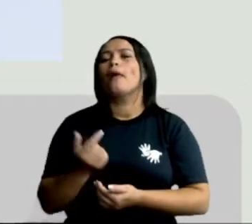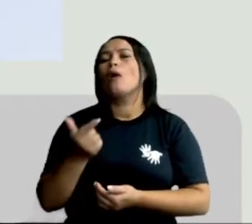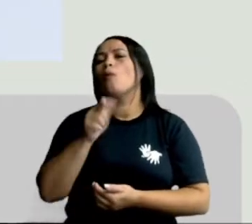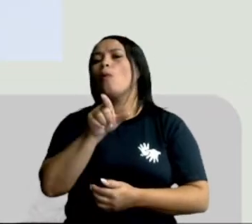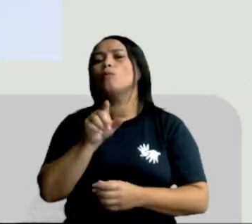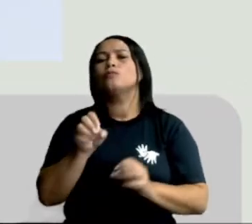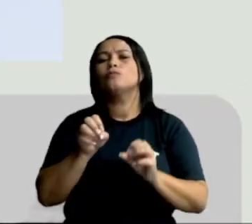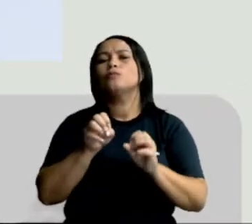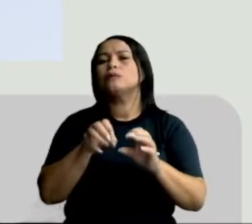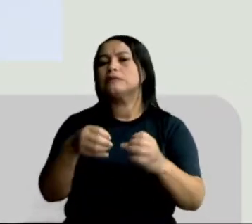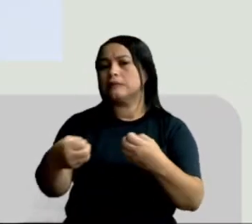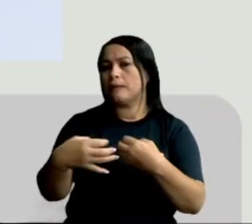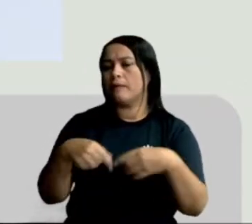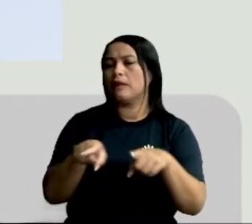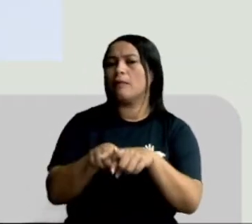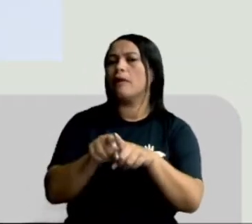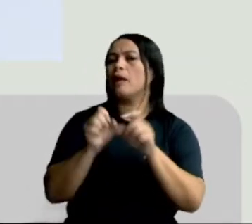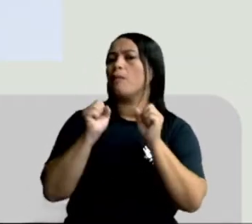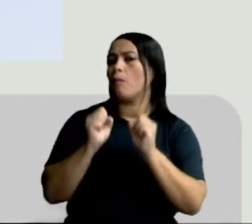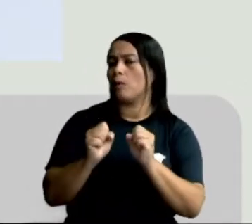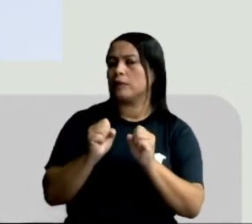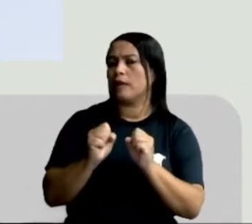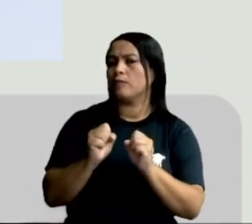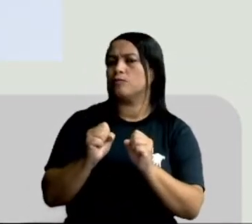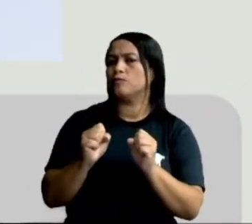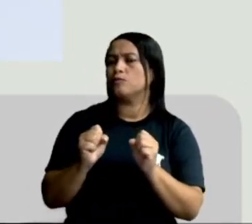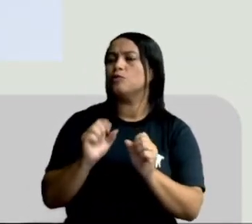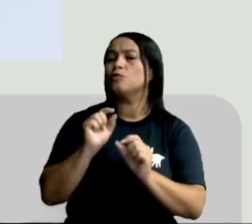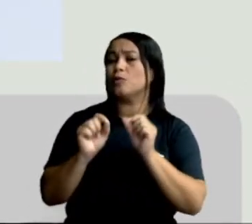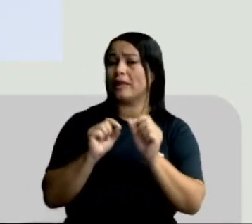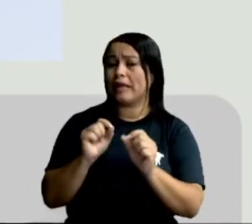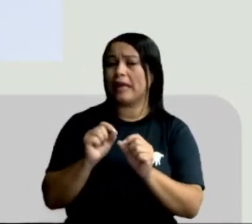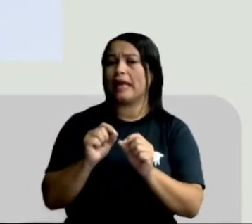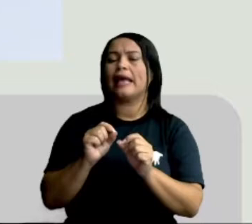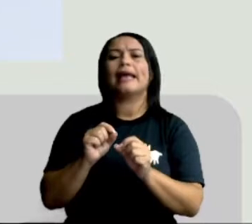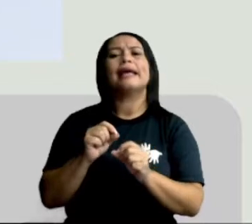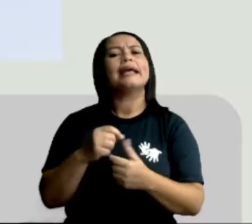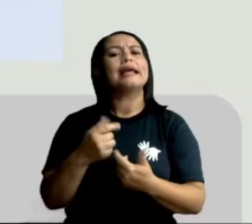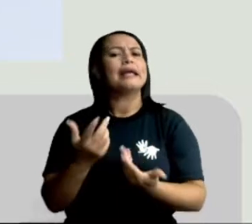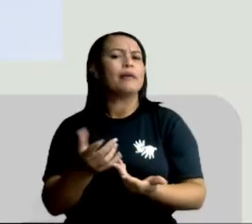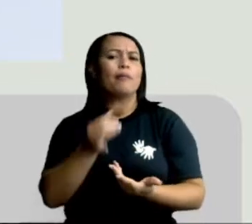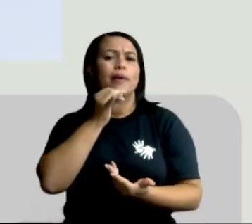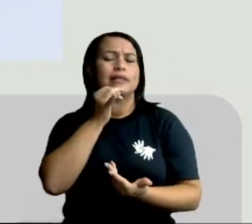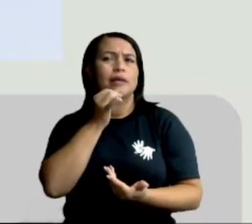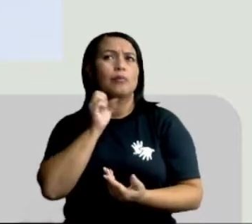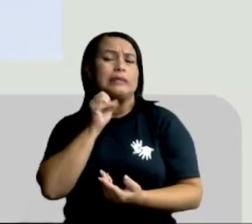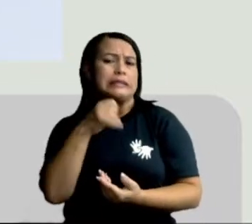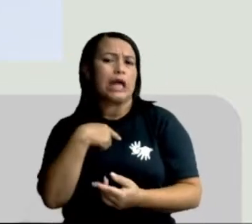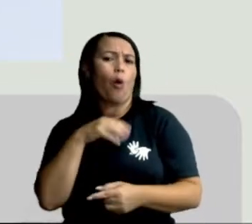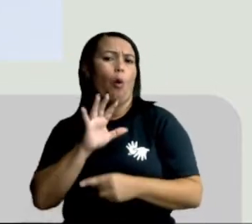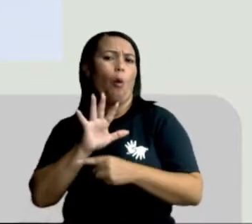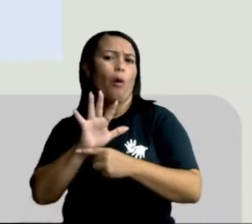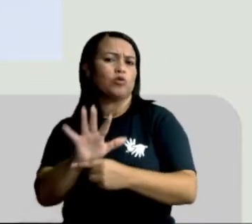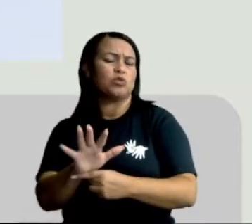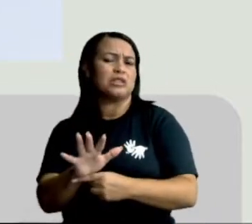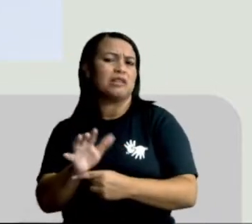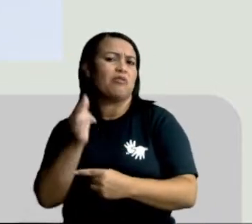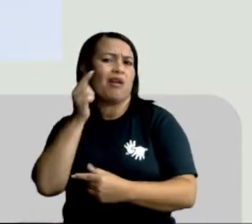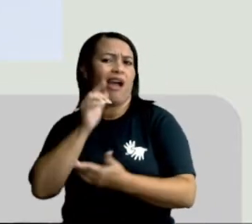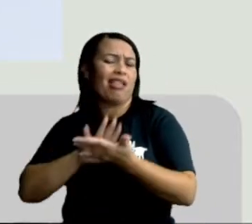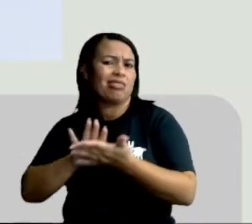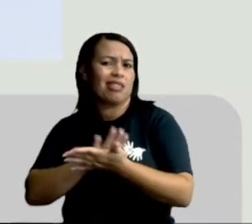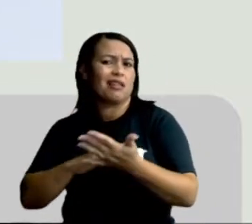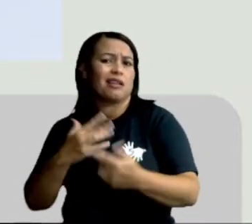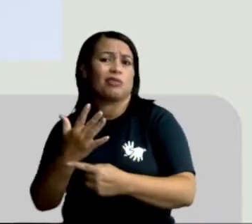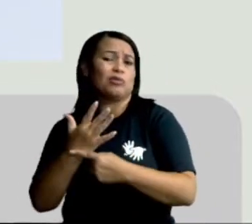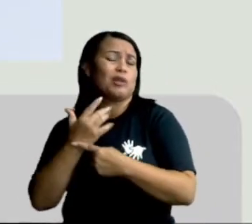Outro ensinamento que a gente pode concluir é que nenhum ato de gentileza é em vão. Então, ó, sempre que a gente faz